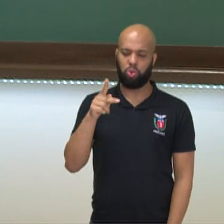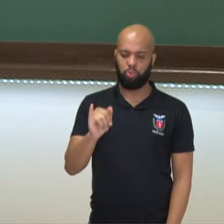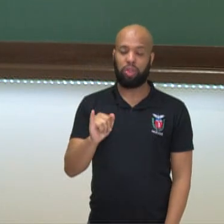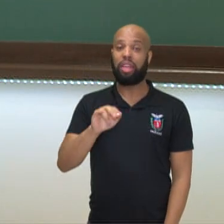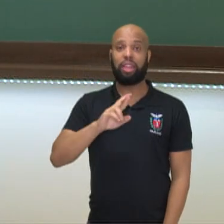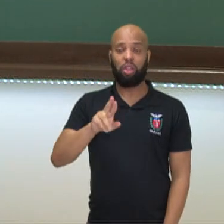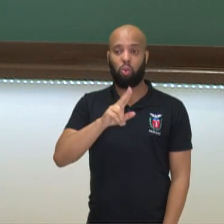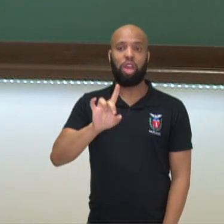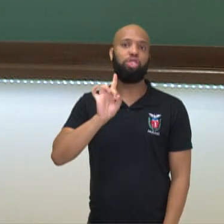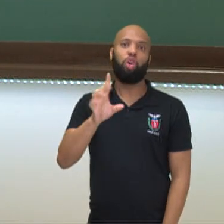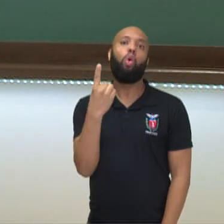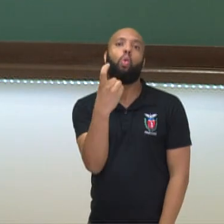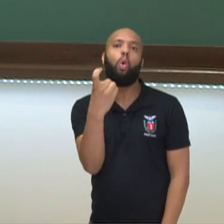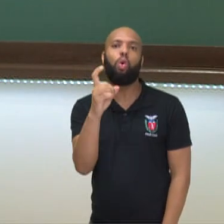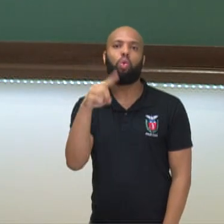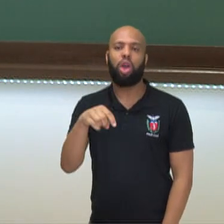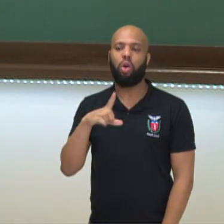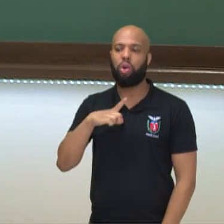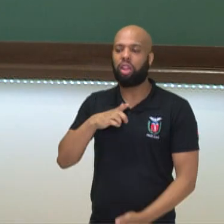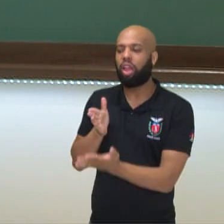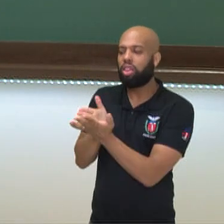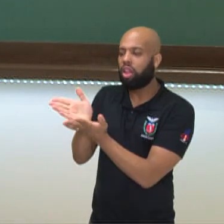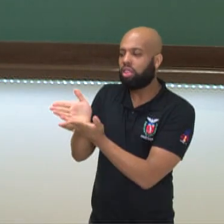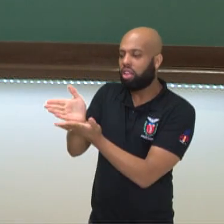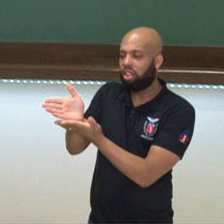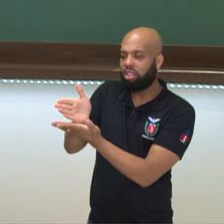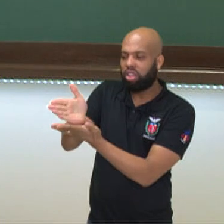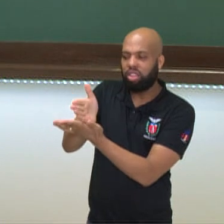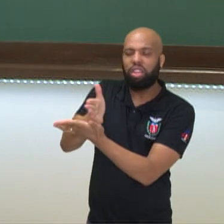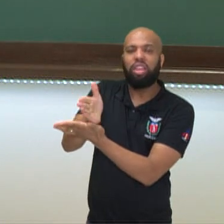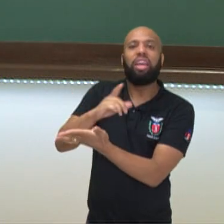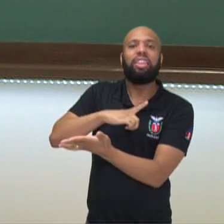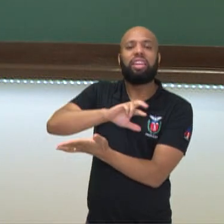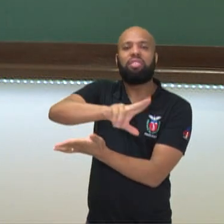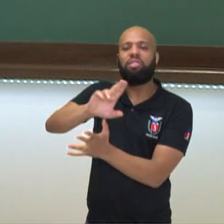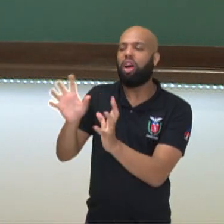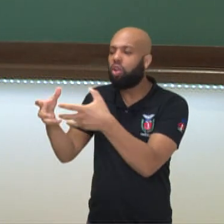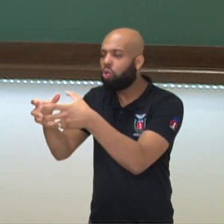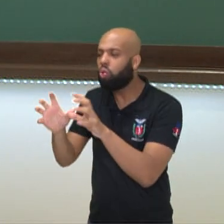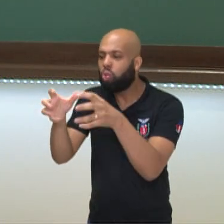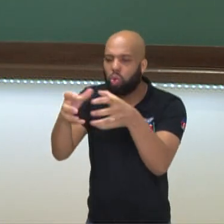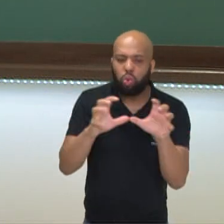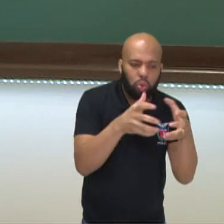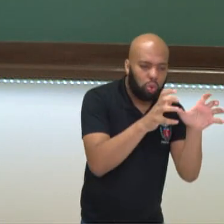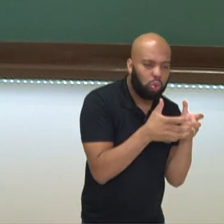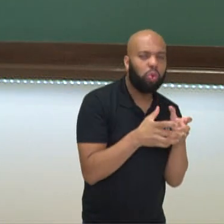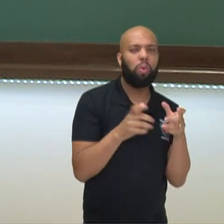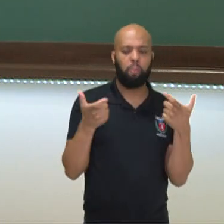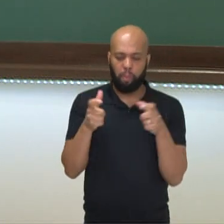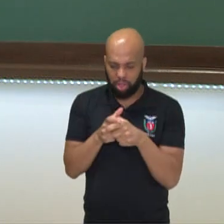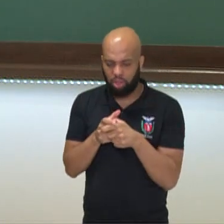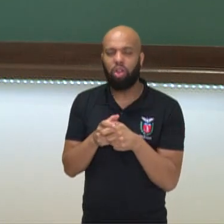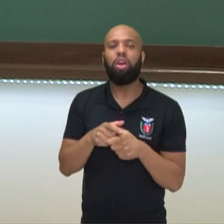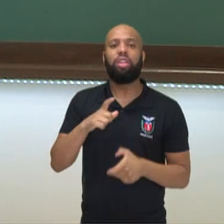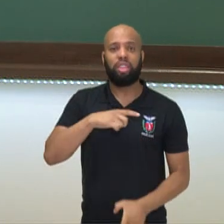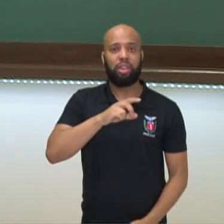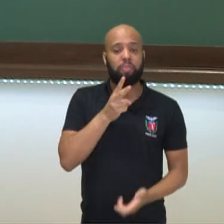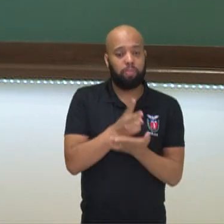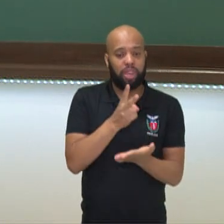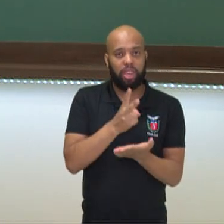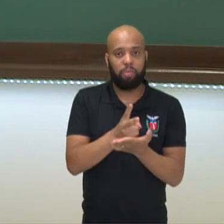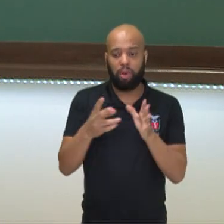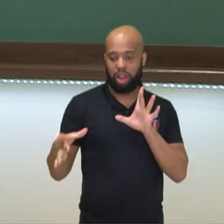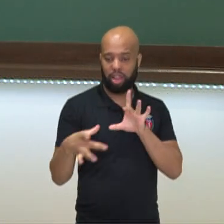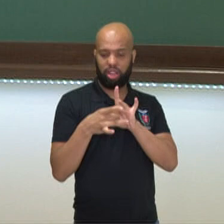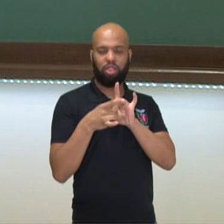tronco linguístico. Se subdividir em várias pequenas comunidades, em várias tribos que tinham a mesma